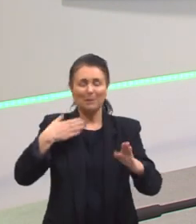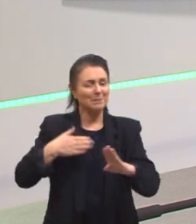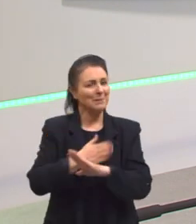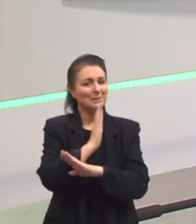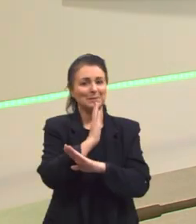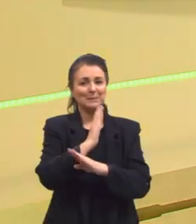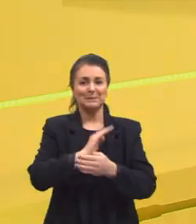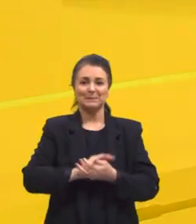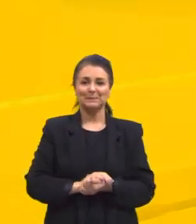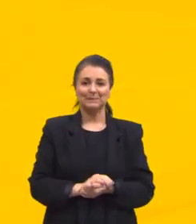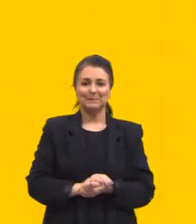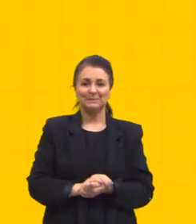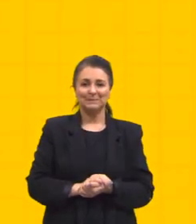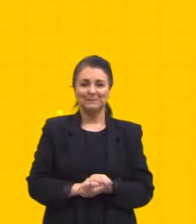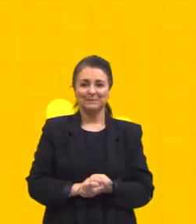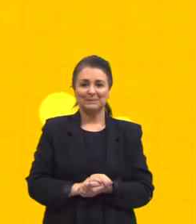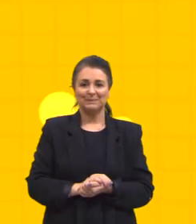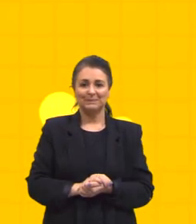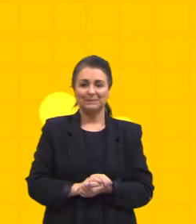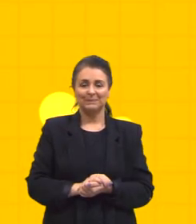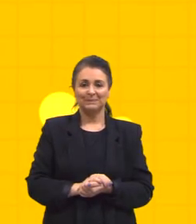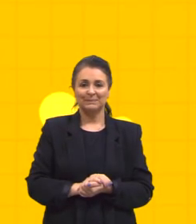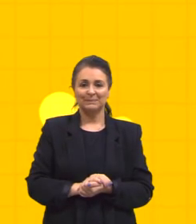passar E aí